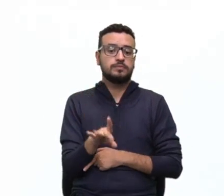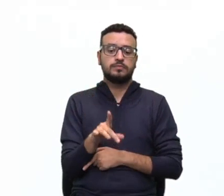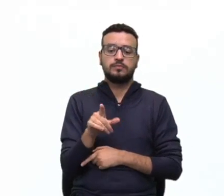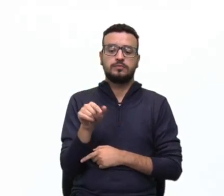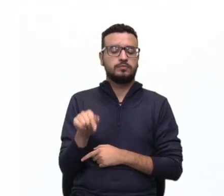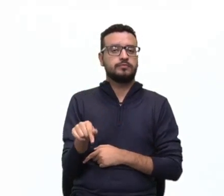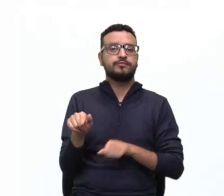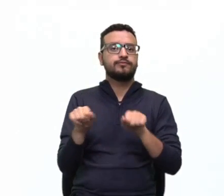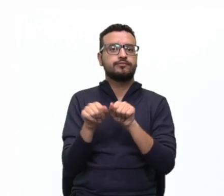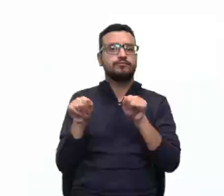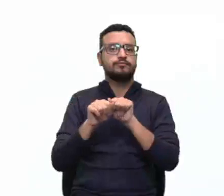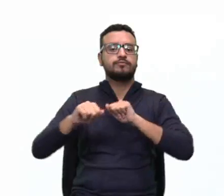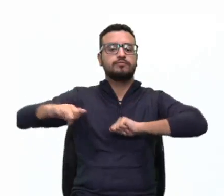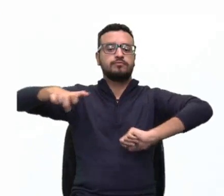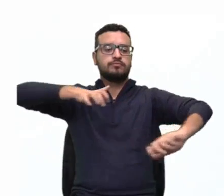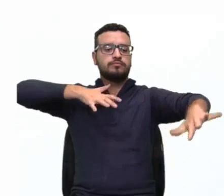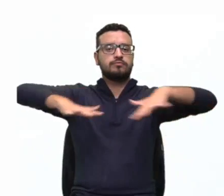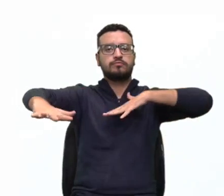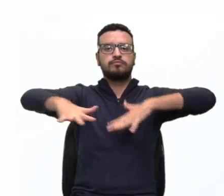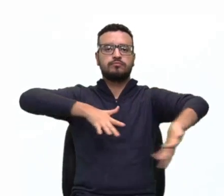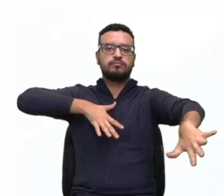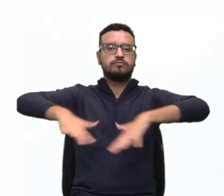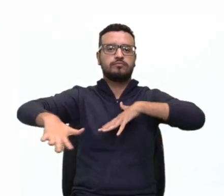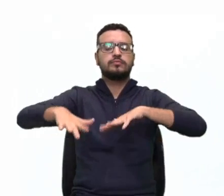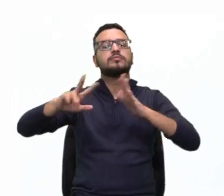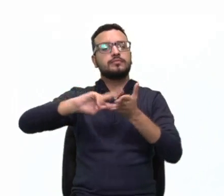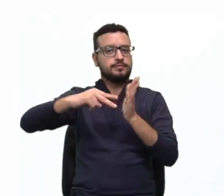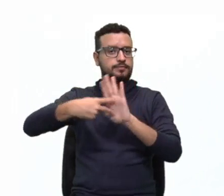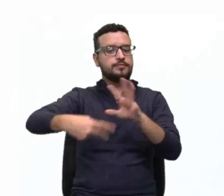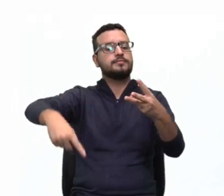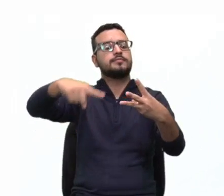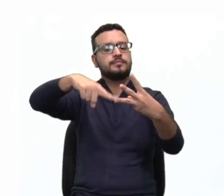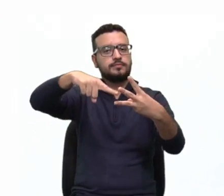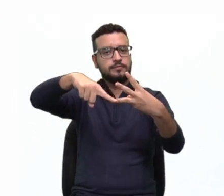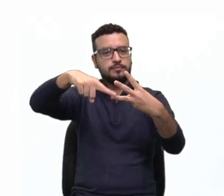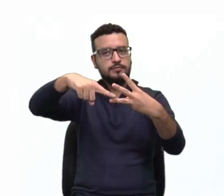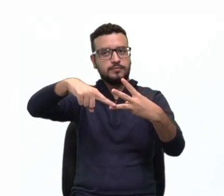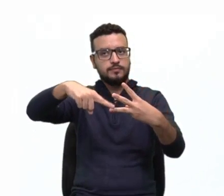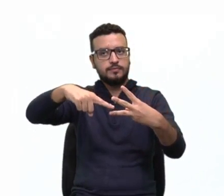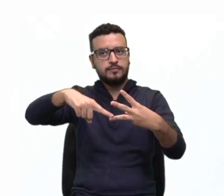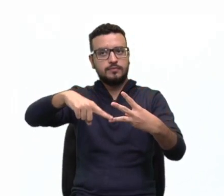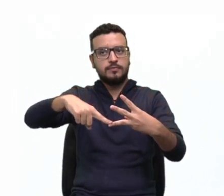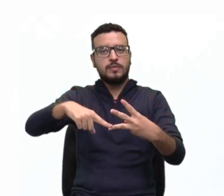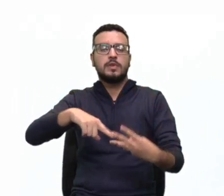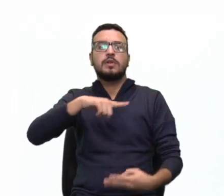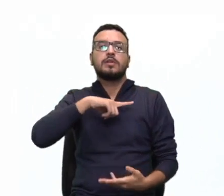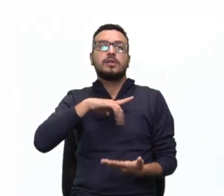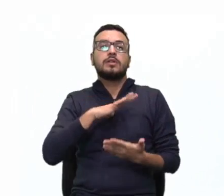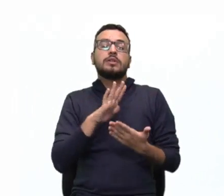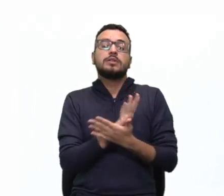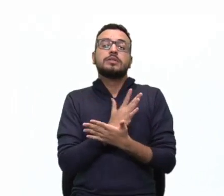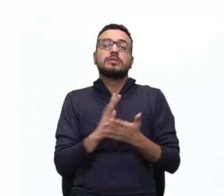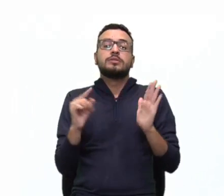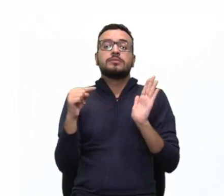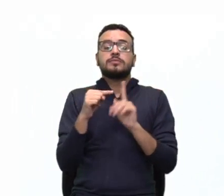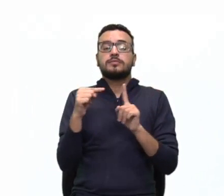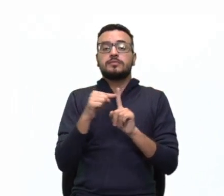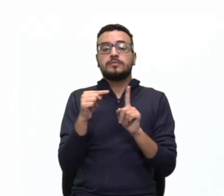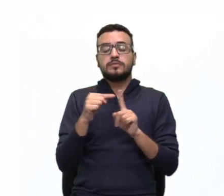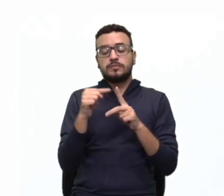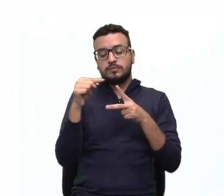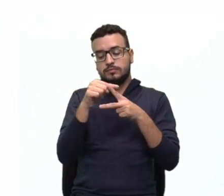gera essa grande mobilidade. Eu tenho alguns tipos de